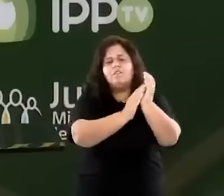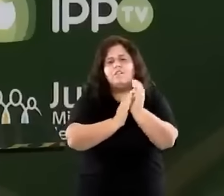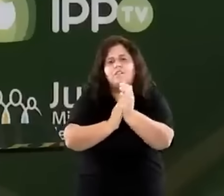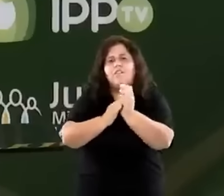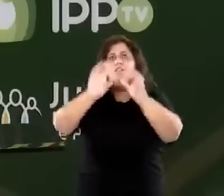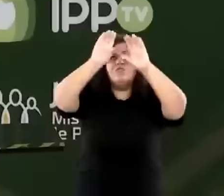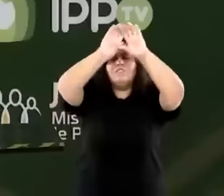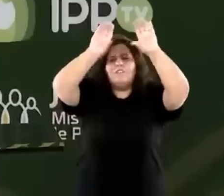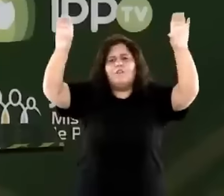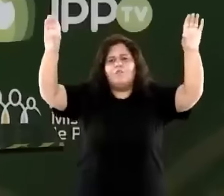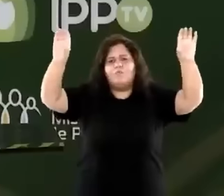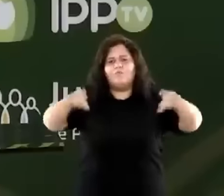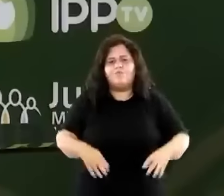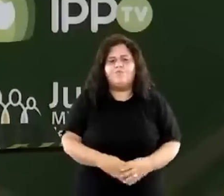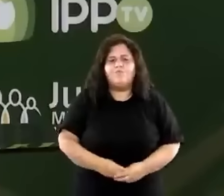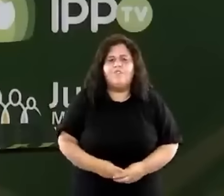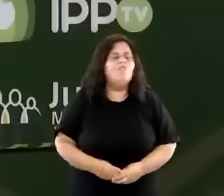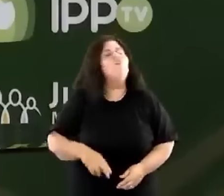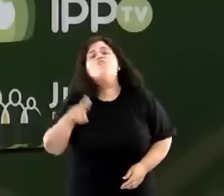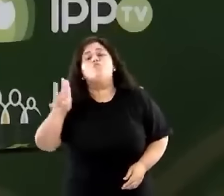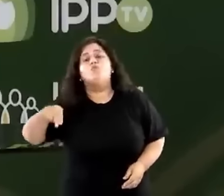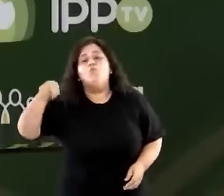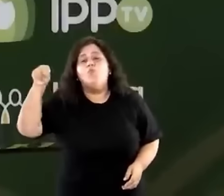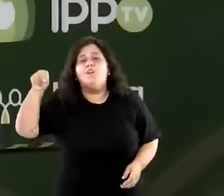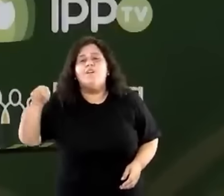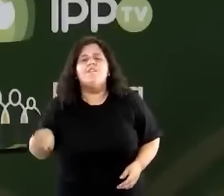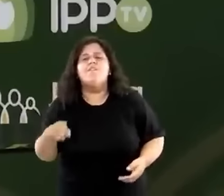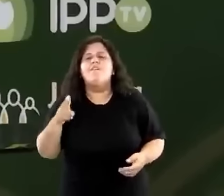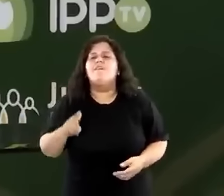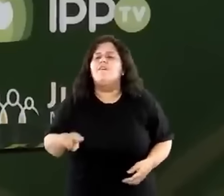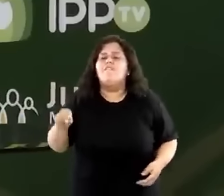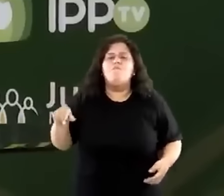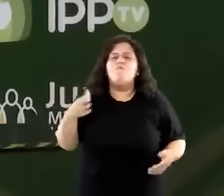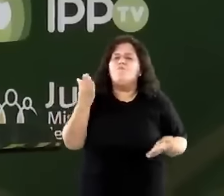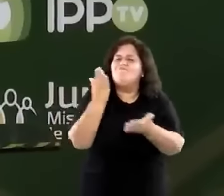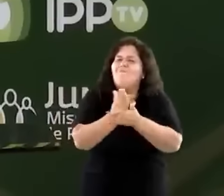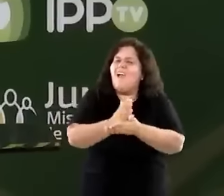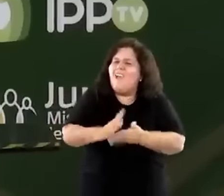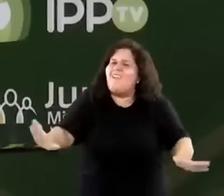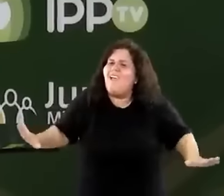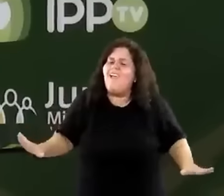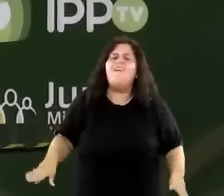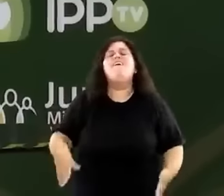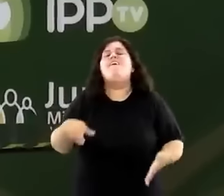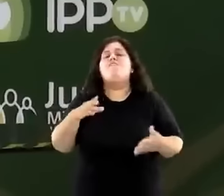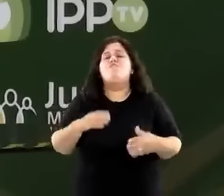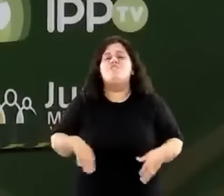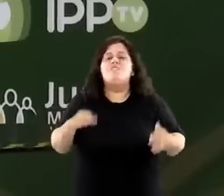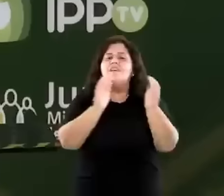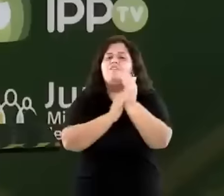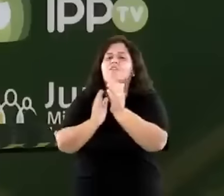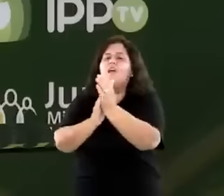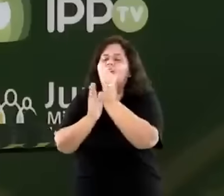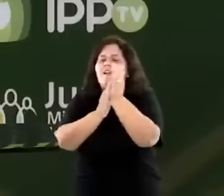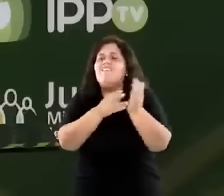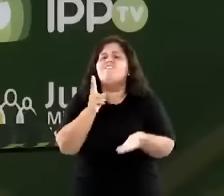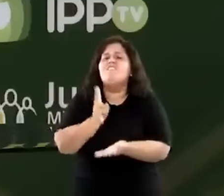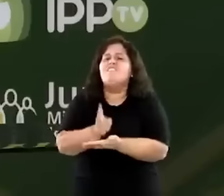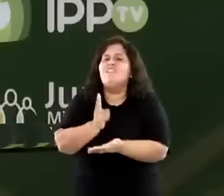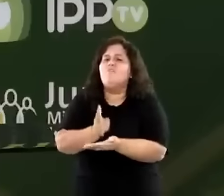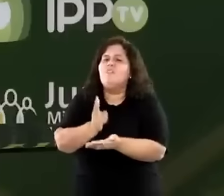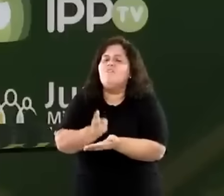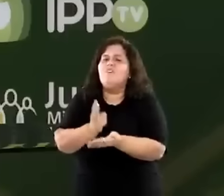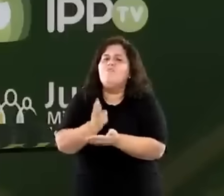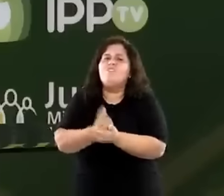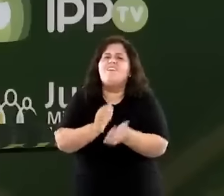adoração nós nunca vamos cessar de adorar aquele que está sentado no trono nós nunca